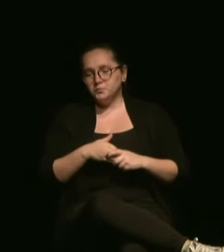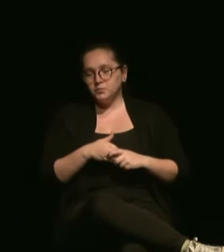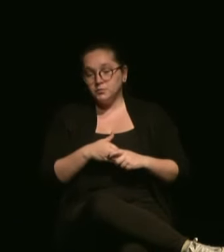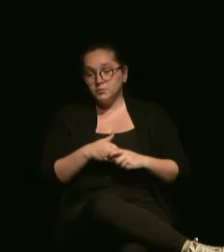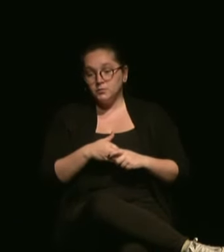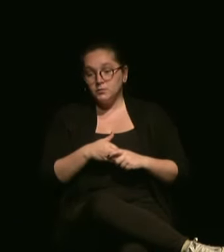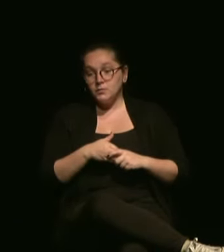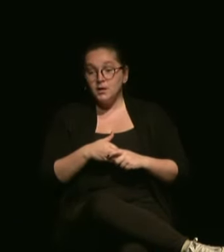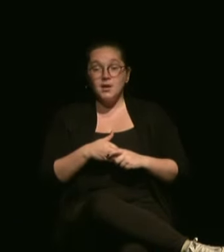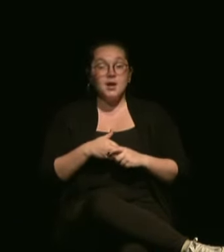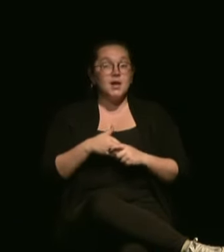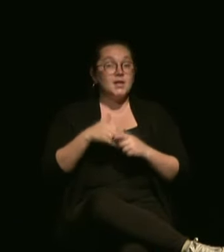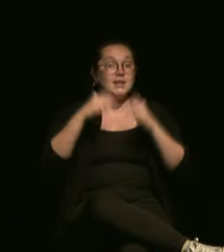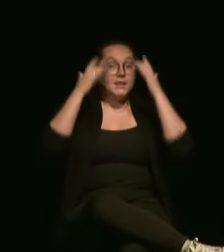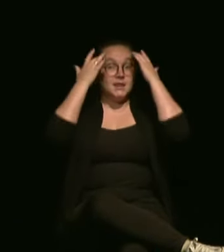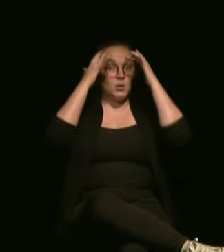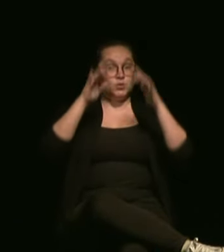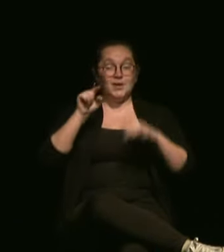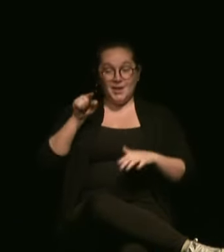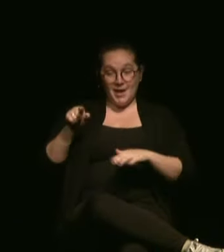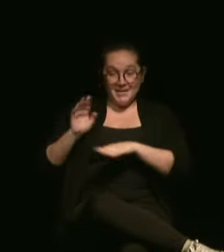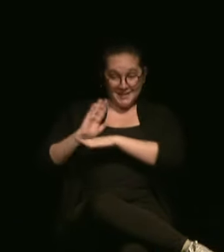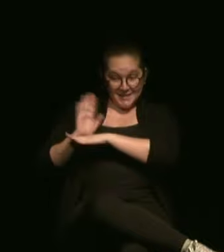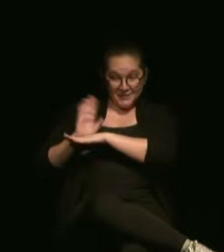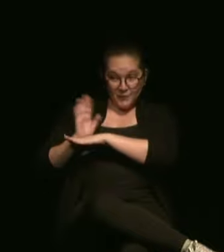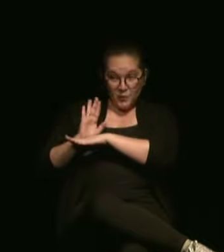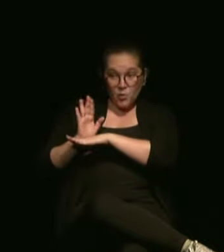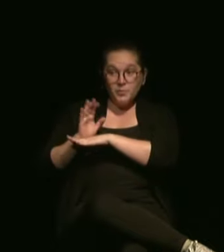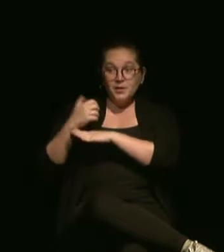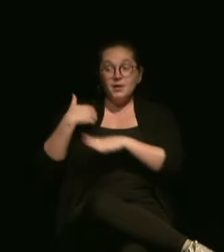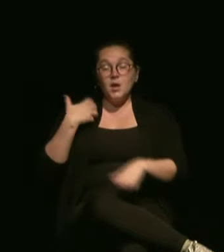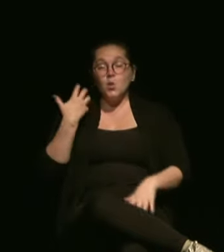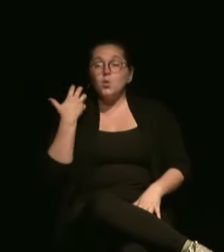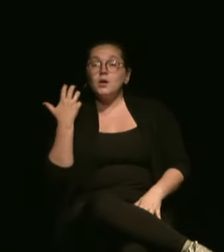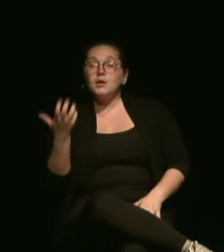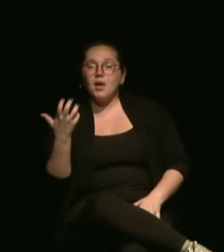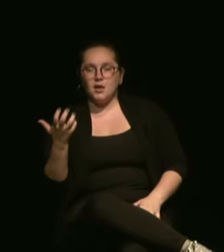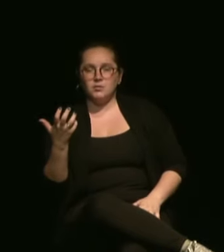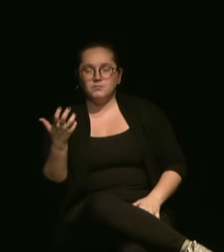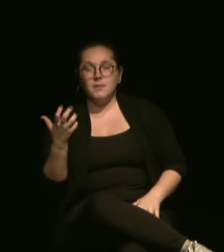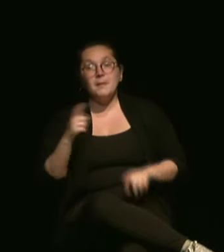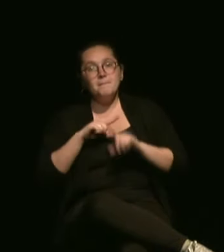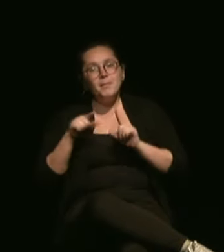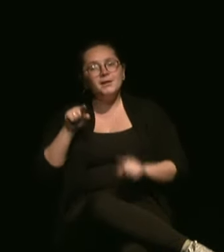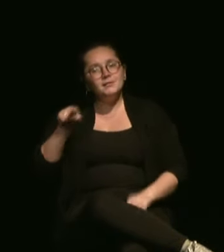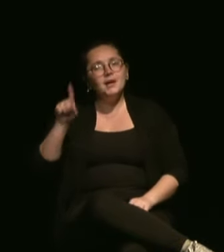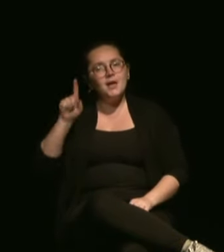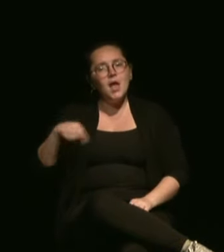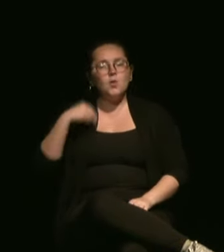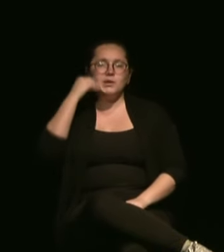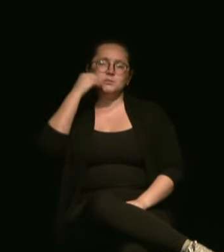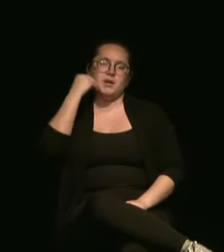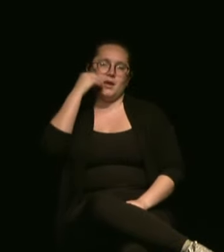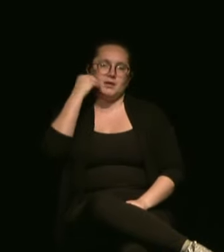seja esse o filme que eu queira fazer, o cinema que eu quero fazer, mas eu preciso passar por ele para poder chegar em outro lugar.